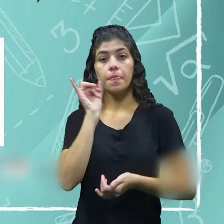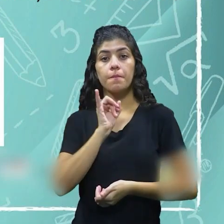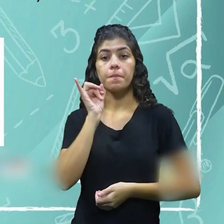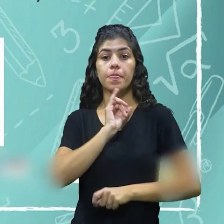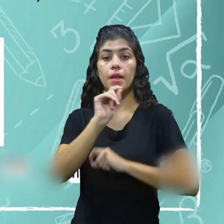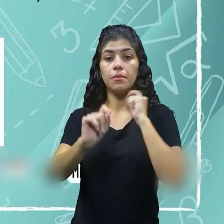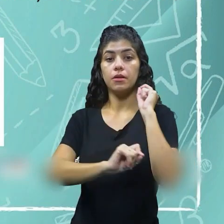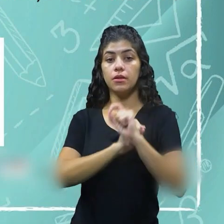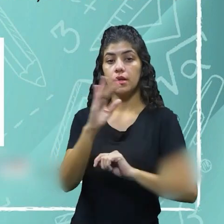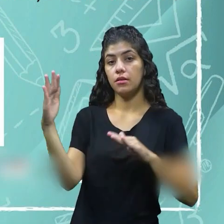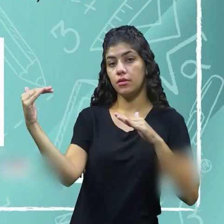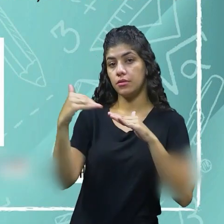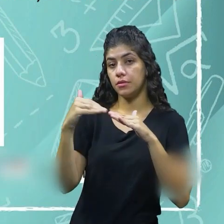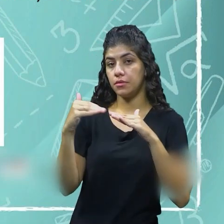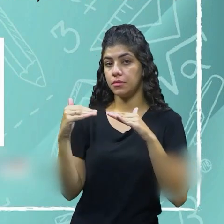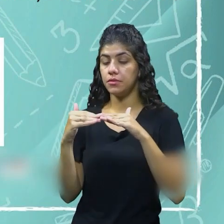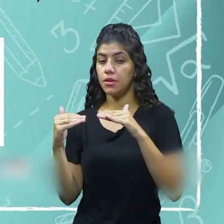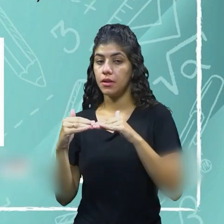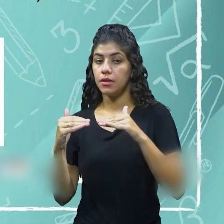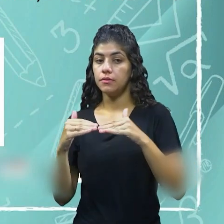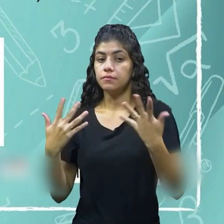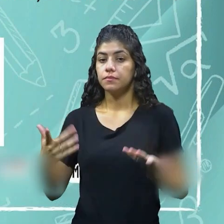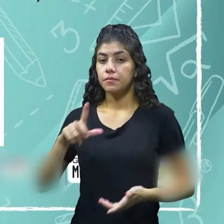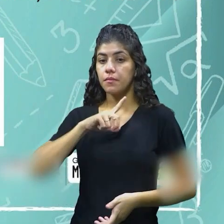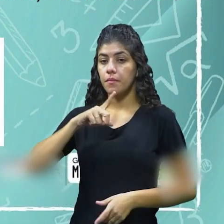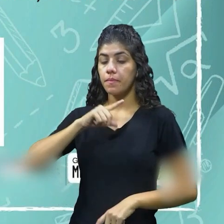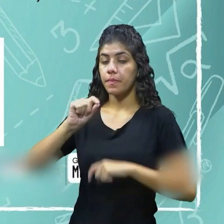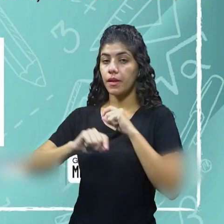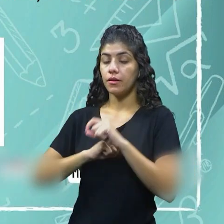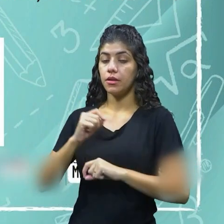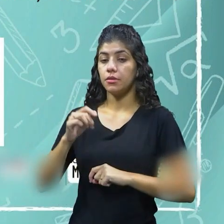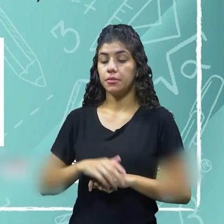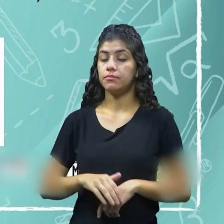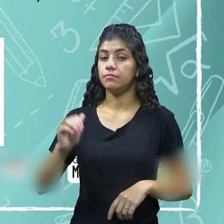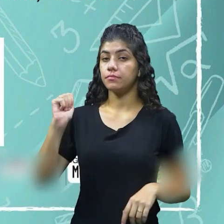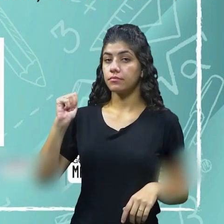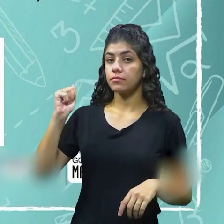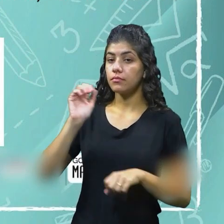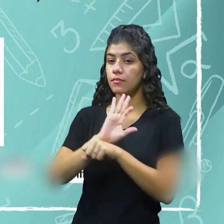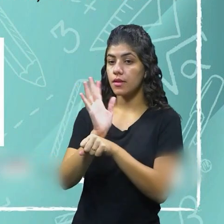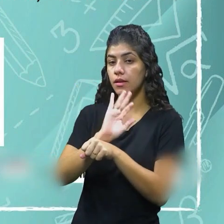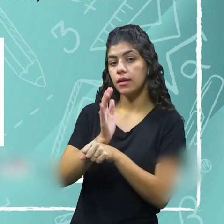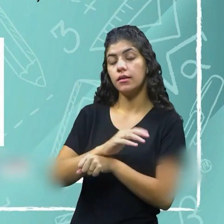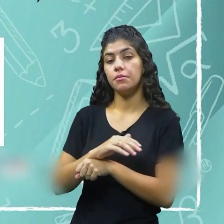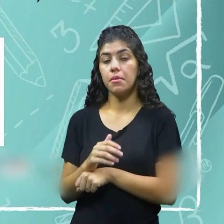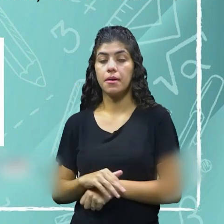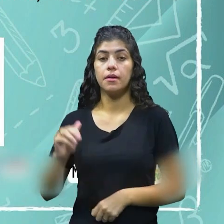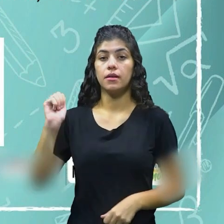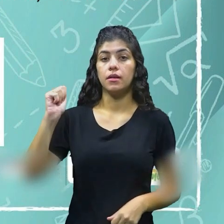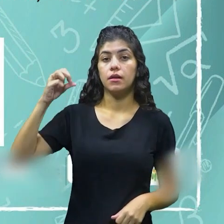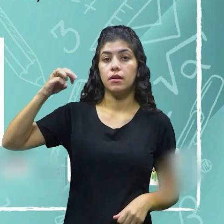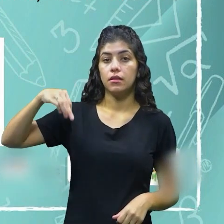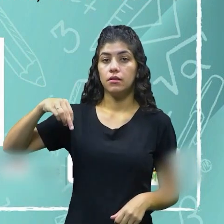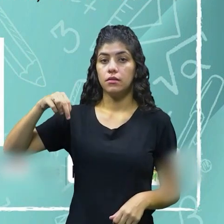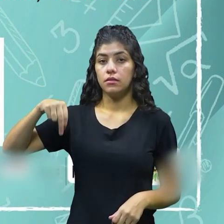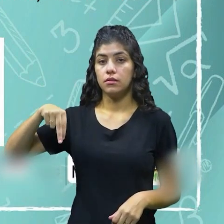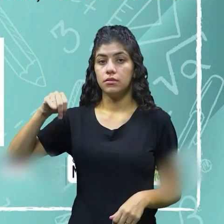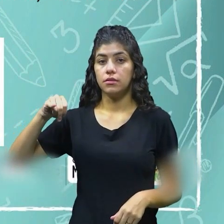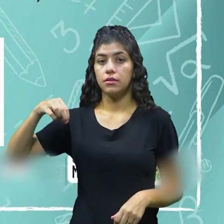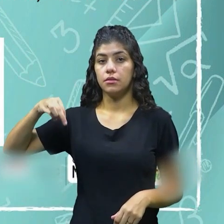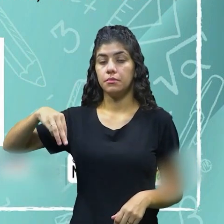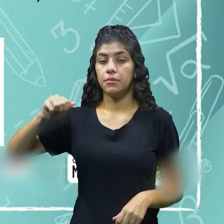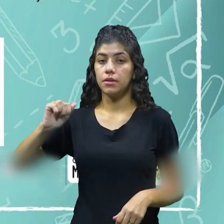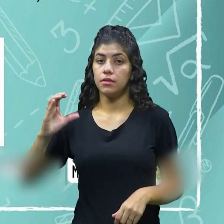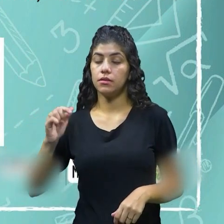se encaixa muito bem com isso daqui. Você tem ali uma animação, né? Entretanto, na física, a ideia de